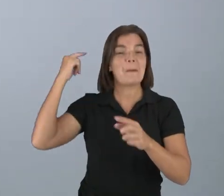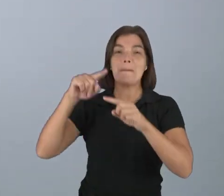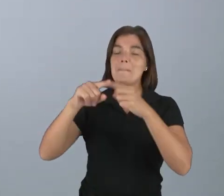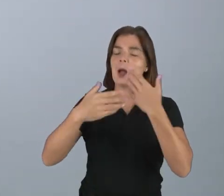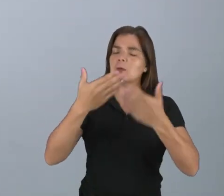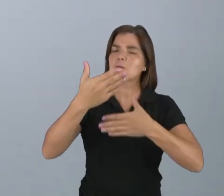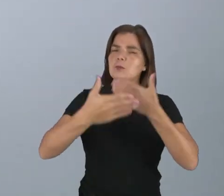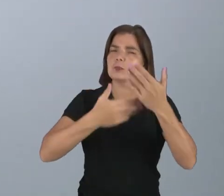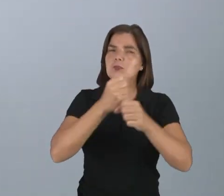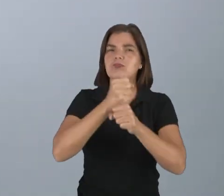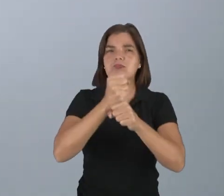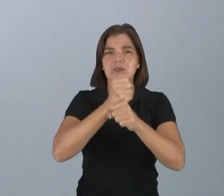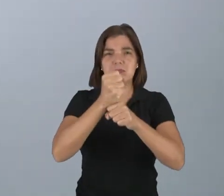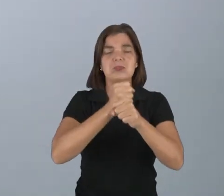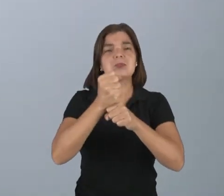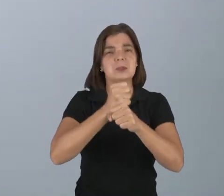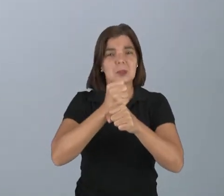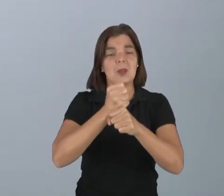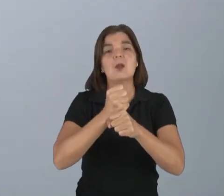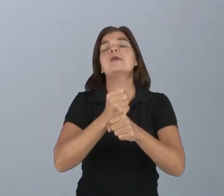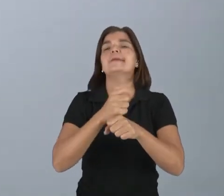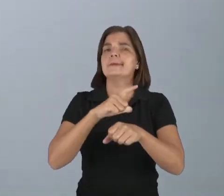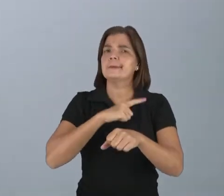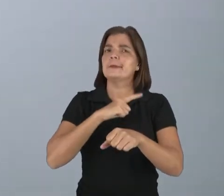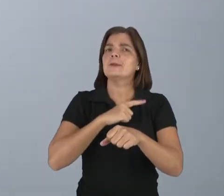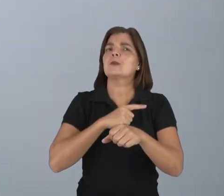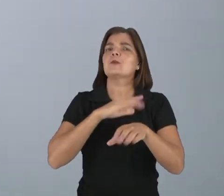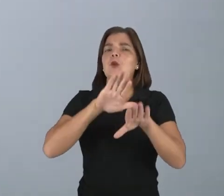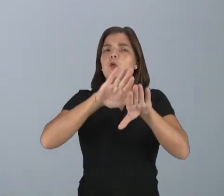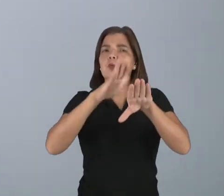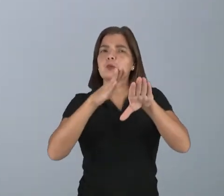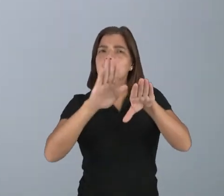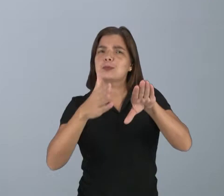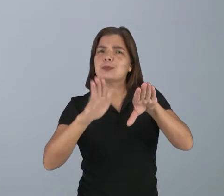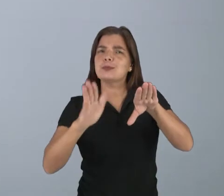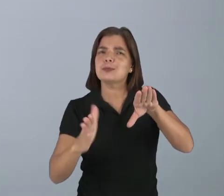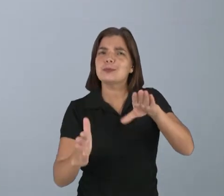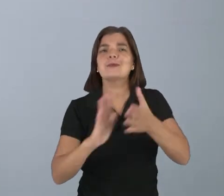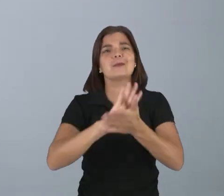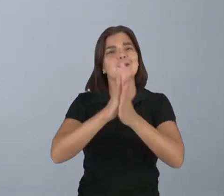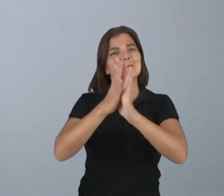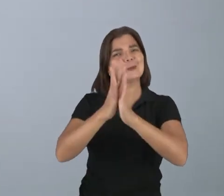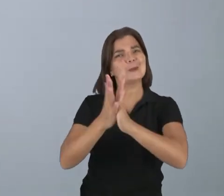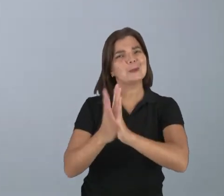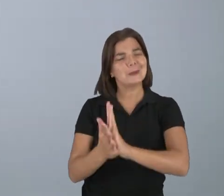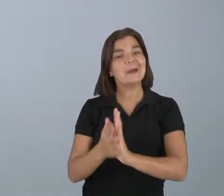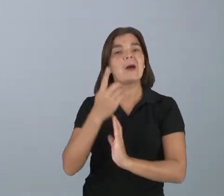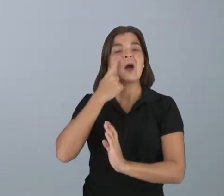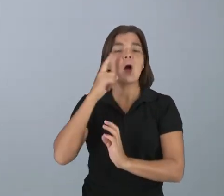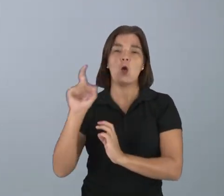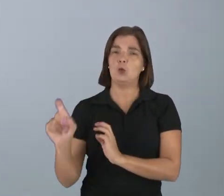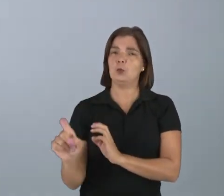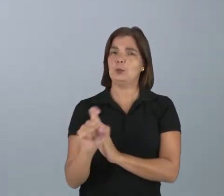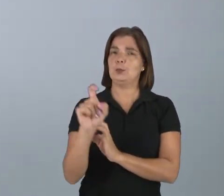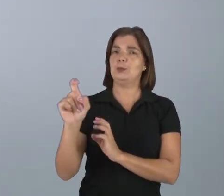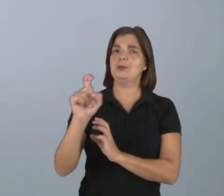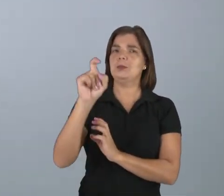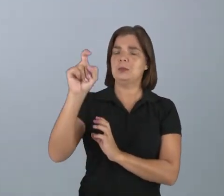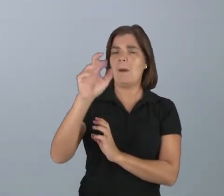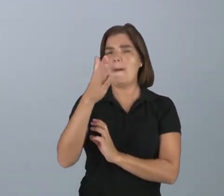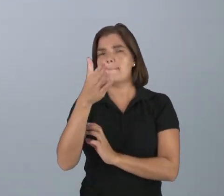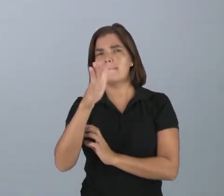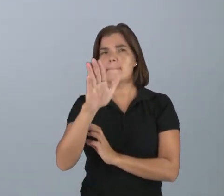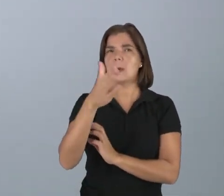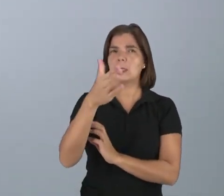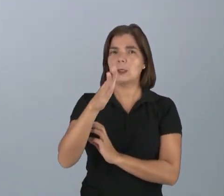passar dos anos, os milhares de anos, então isso foi se desgastando. E hoje, as nossas altitudes, a média